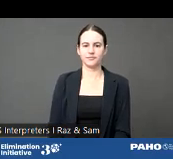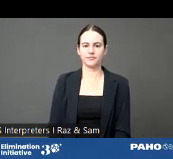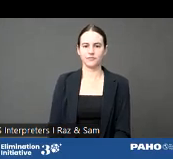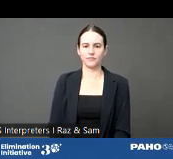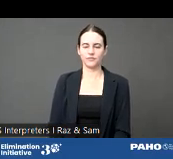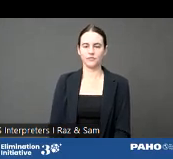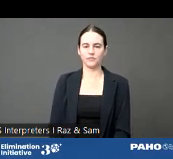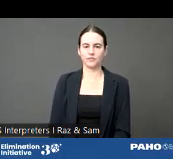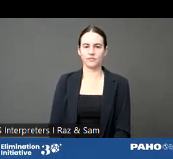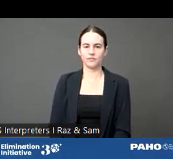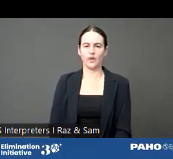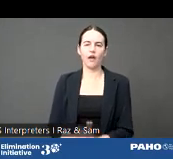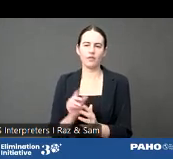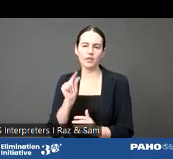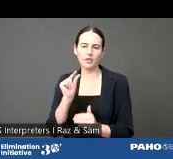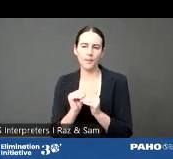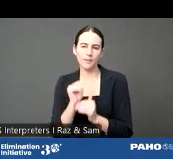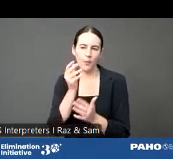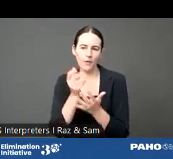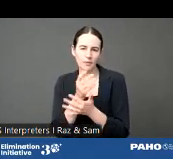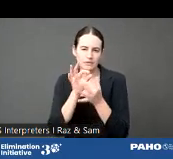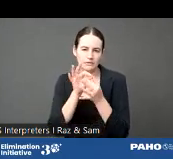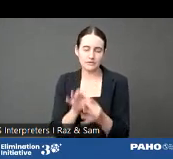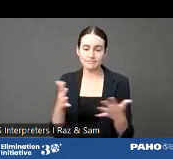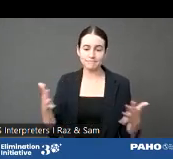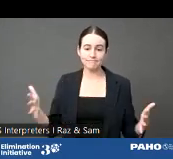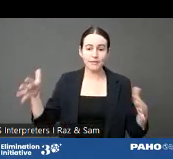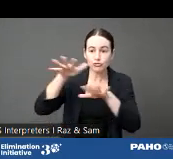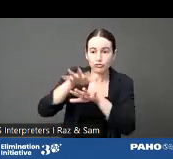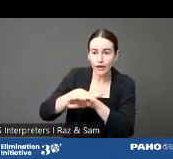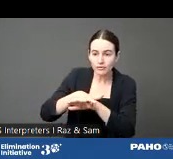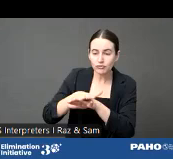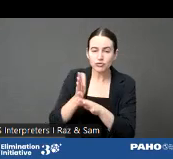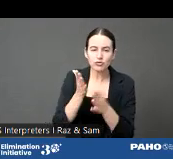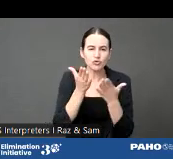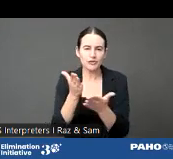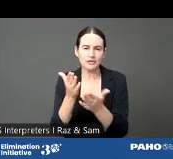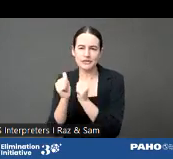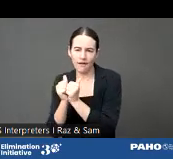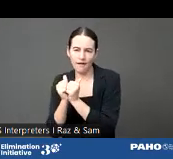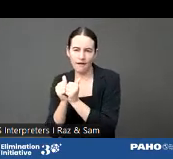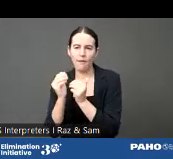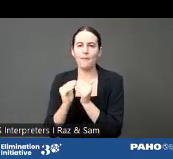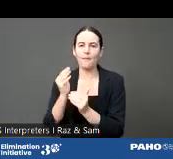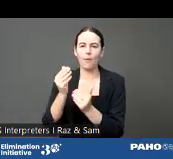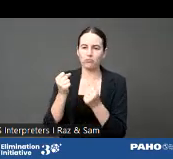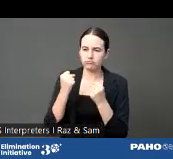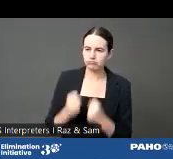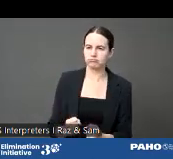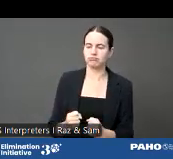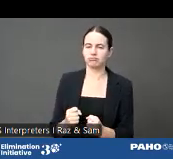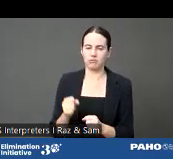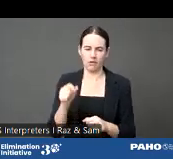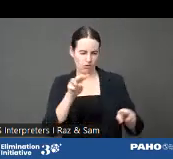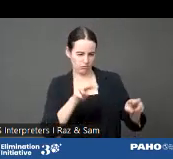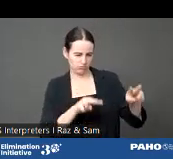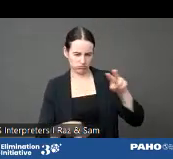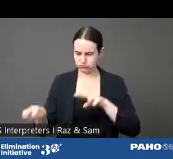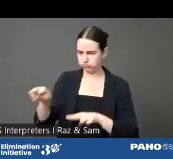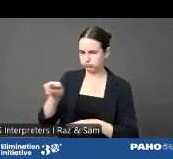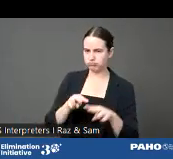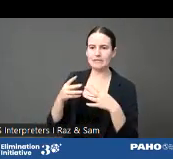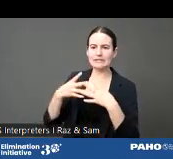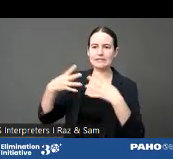serviços de saúde, fortalecimento de sistemas de informação e vigilância, enfrentar os determinantes sociais e